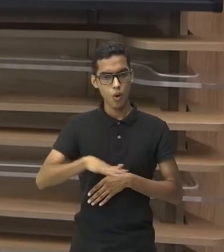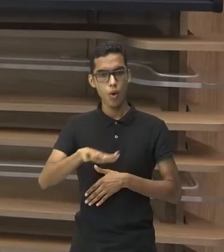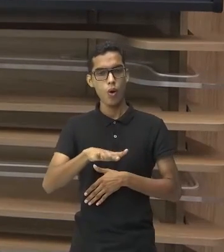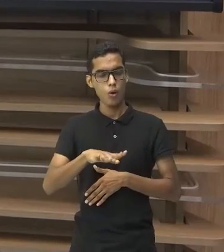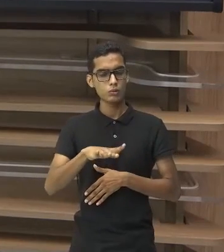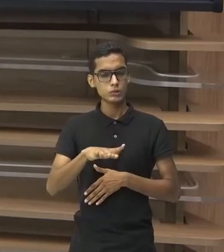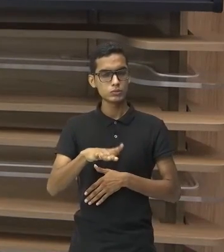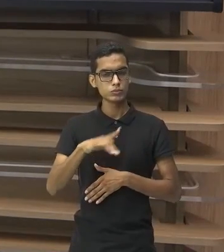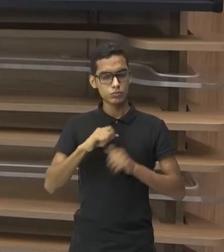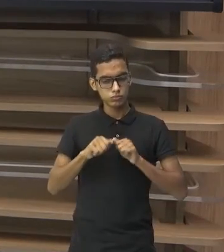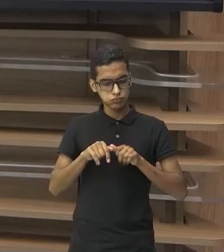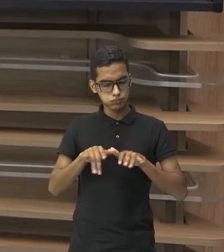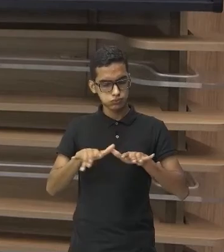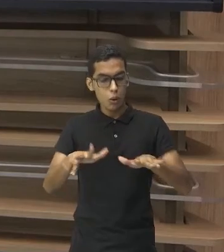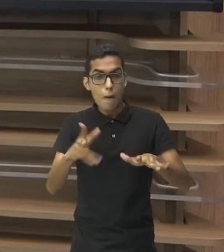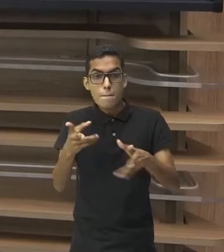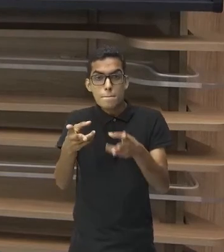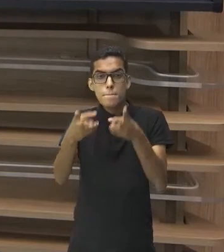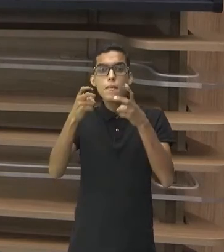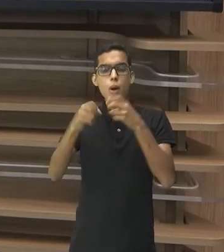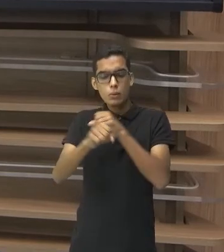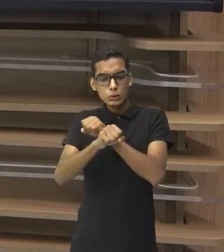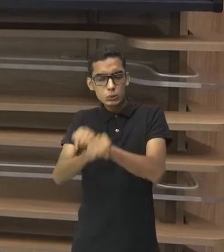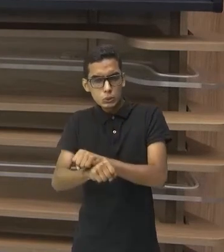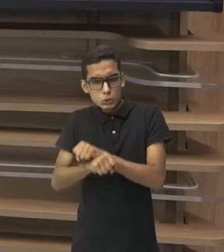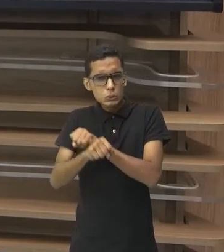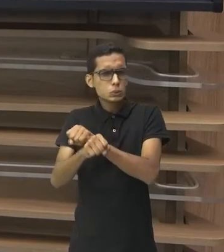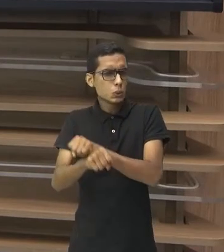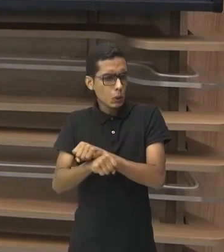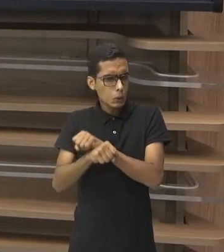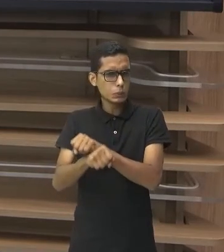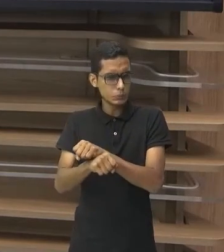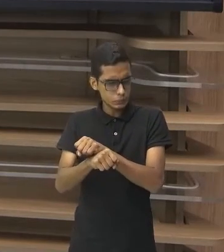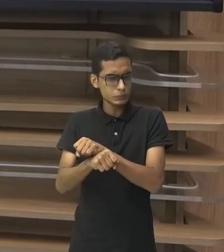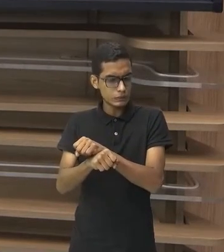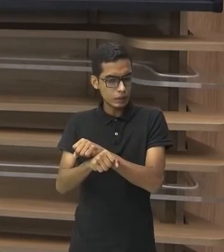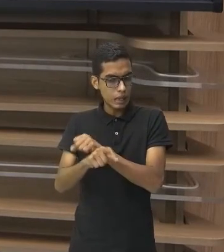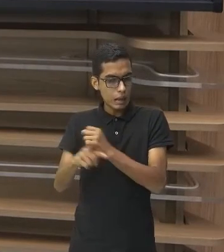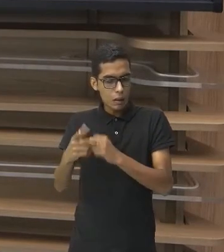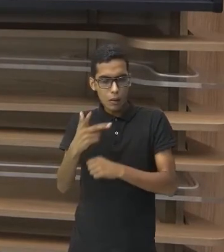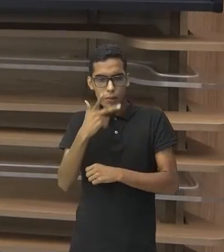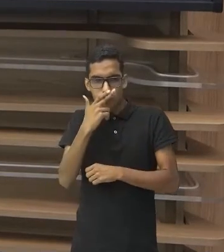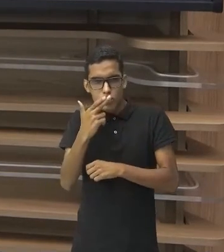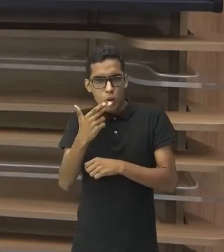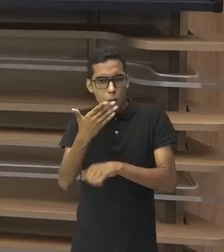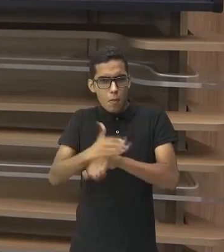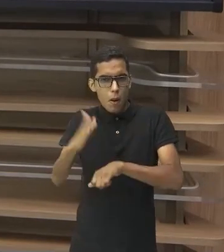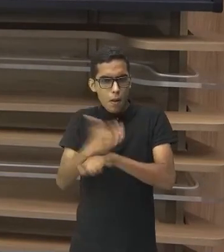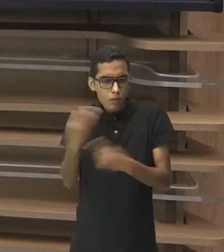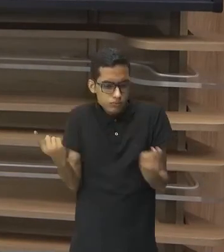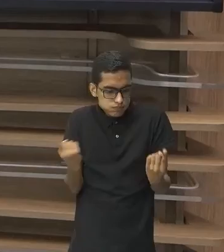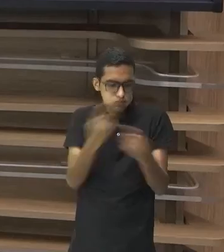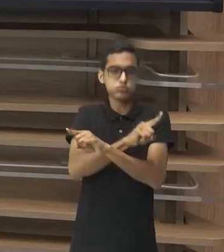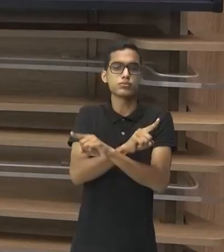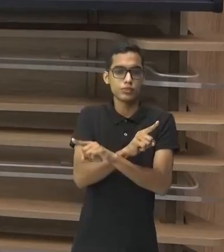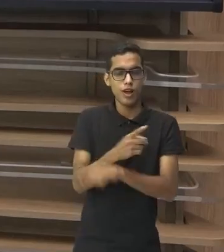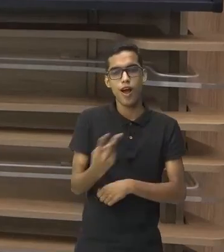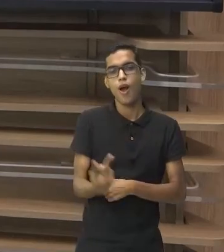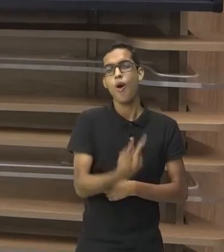percebemos que a escravidão passou a ser vista como um tipo de prática contrária aos valores